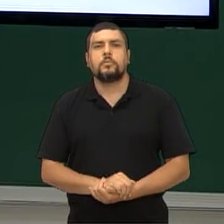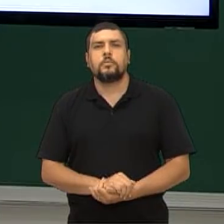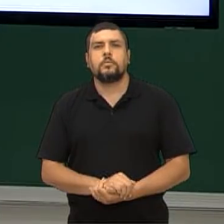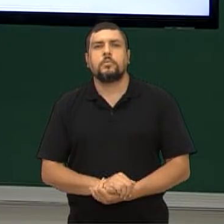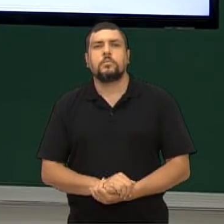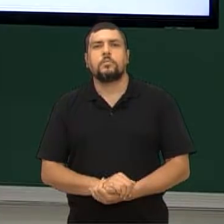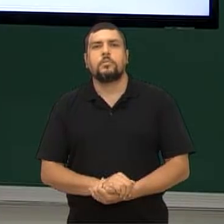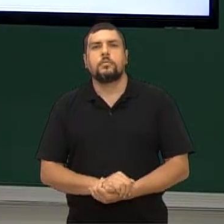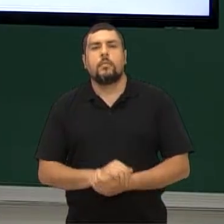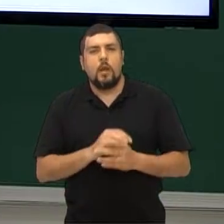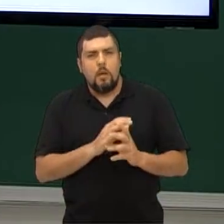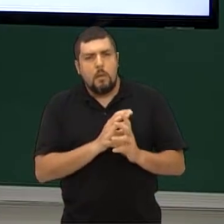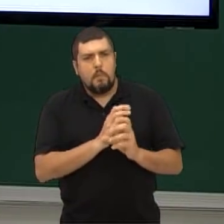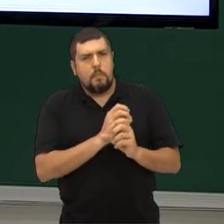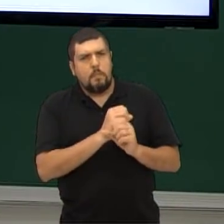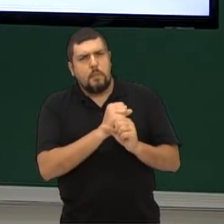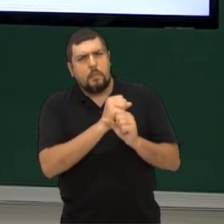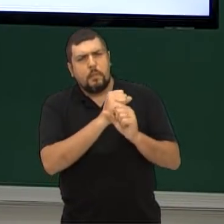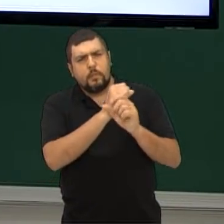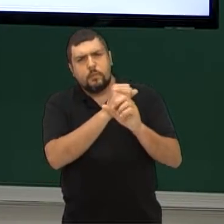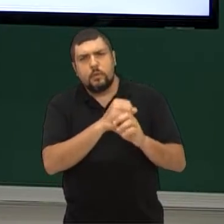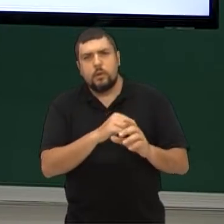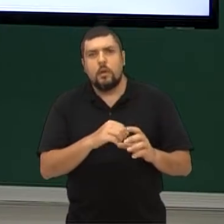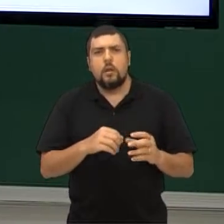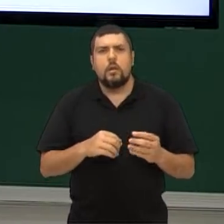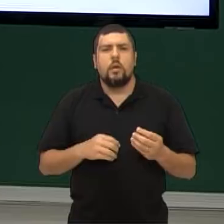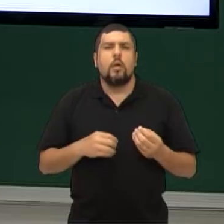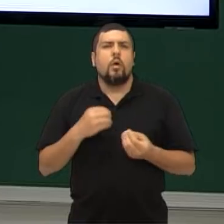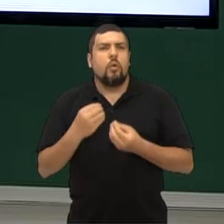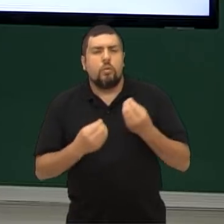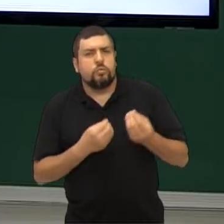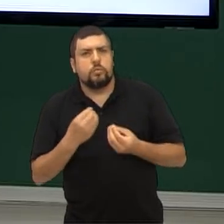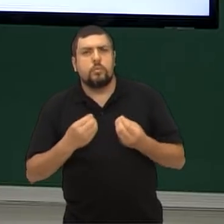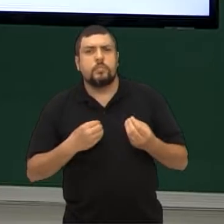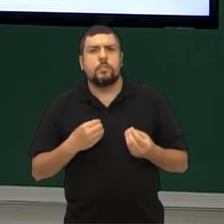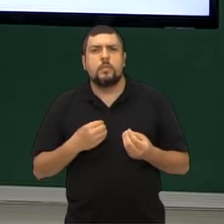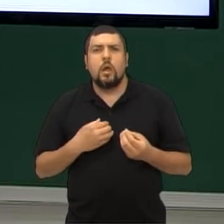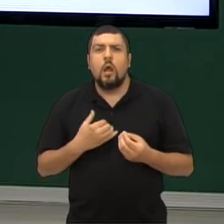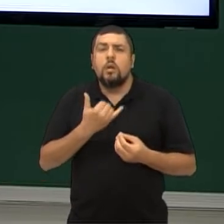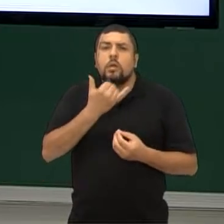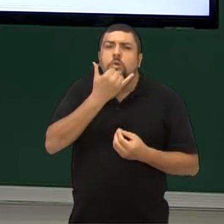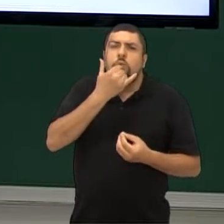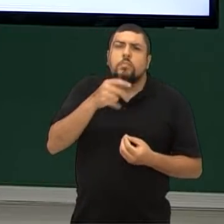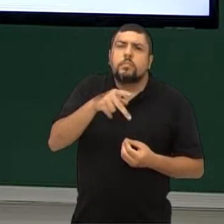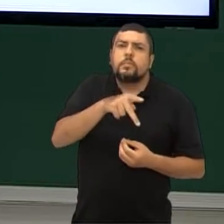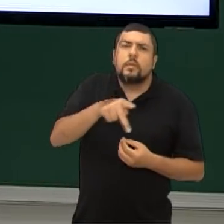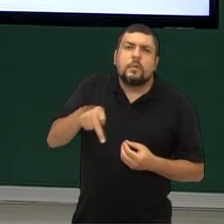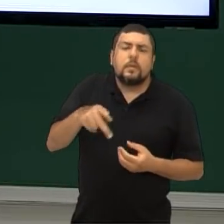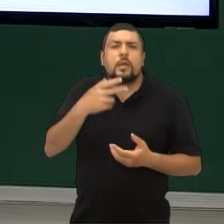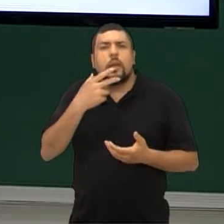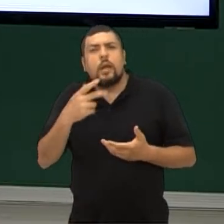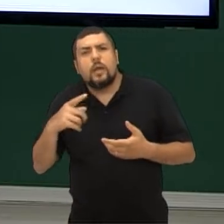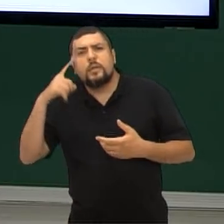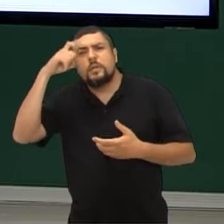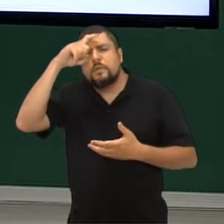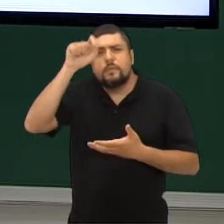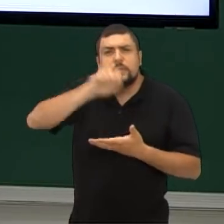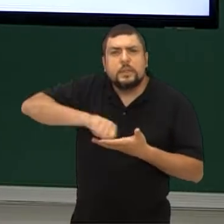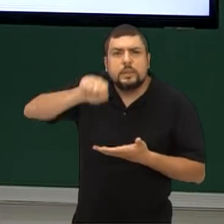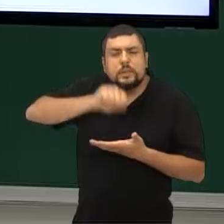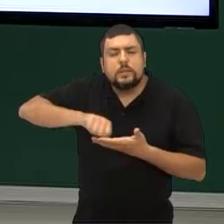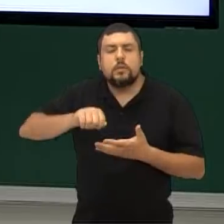Ah, professor, eu estou com dificuldade para fazer a conta. Anota ela no caderno e faz na sua mão. O importante é não errar. Então